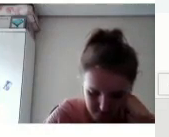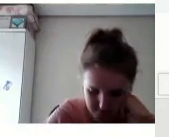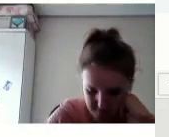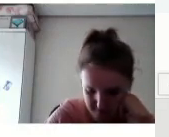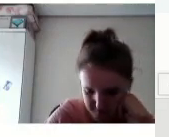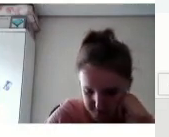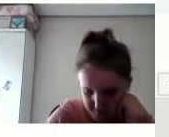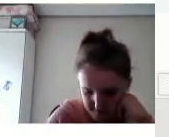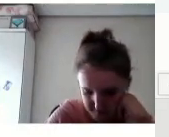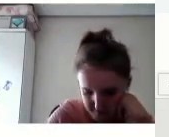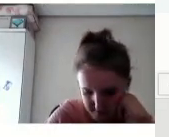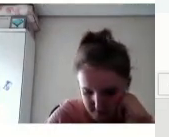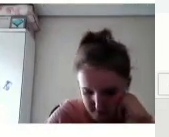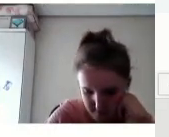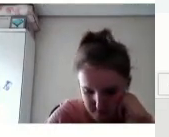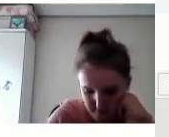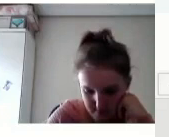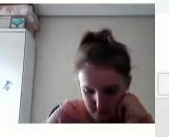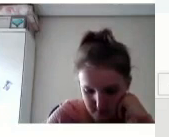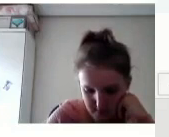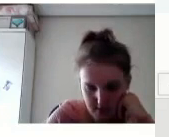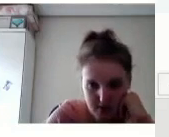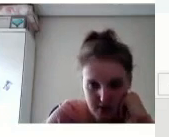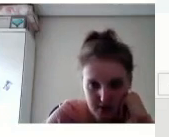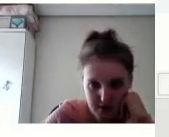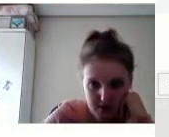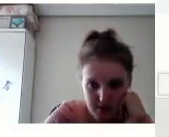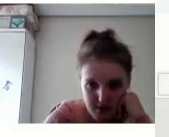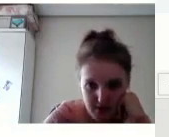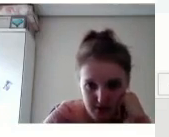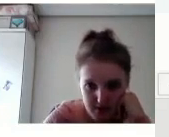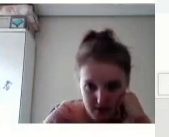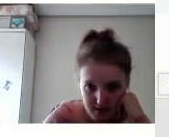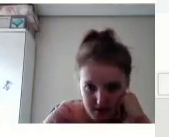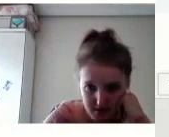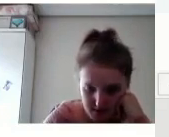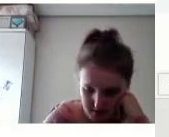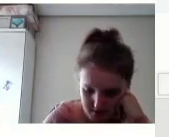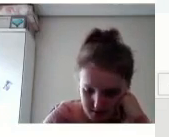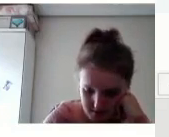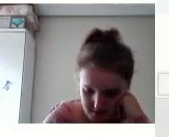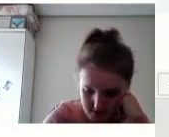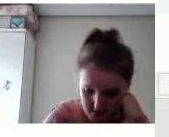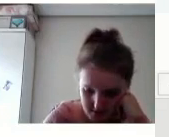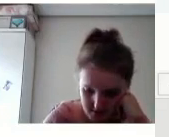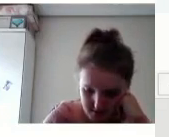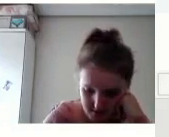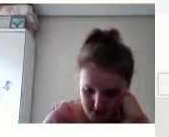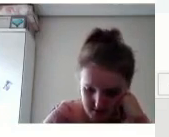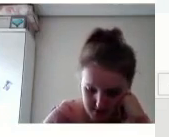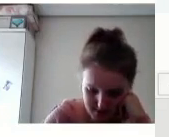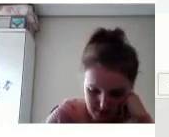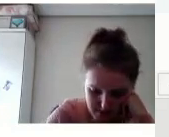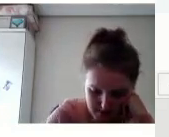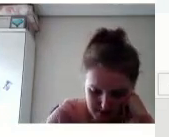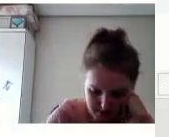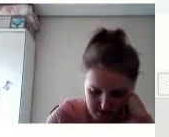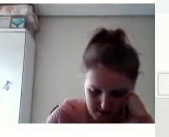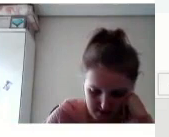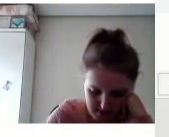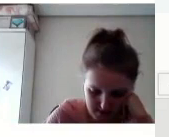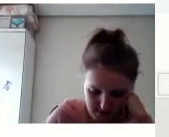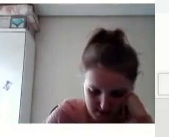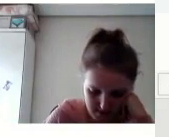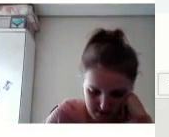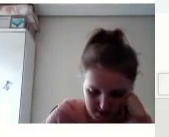função, né? E eu estou calculando a derivada relativa às quadricoordenadas, né? Se eu estou calculando del φ, del x⁻, né? Lembrando que essa